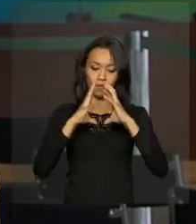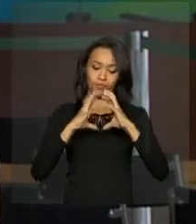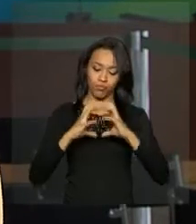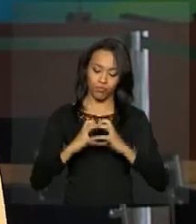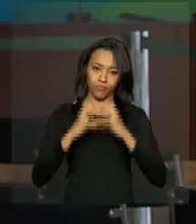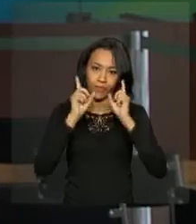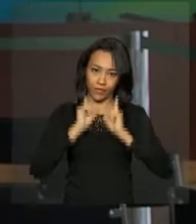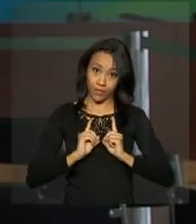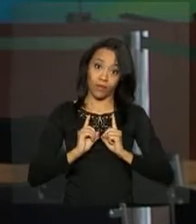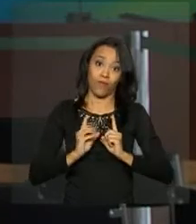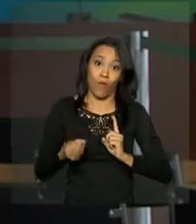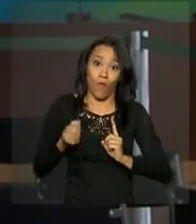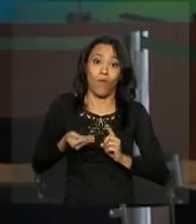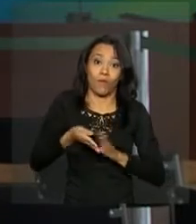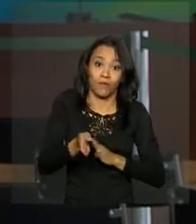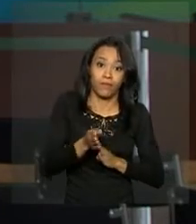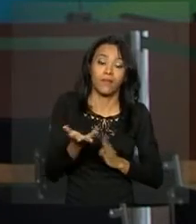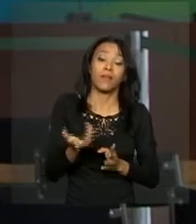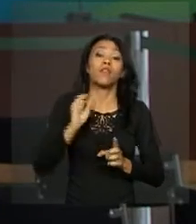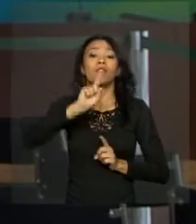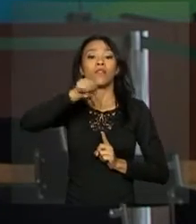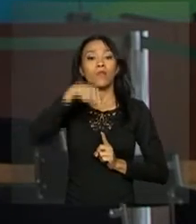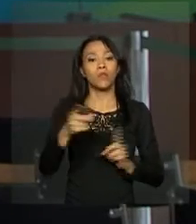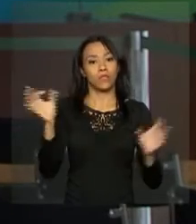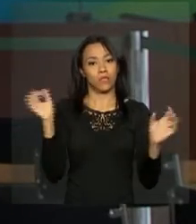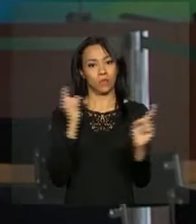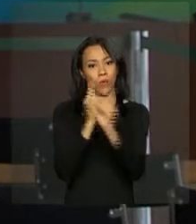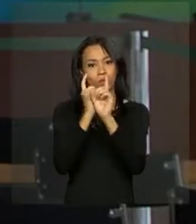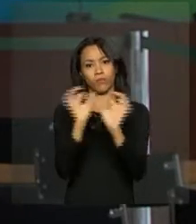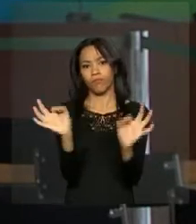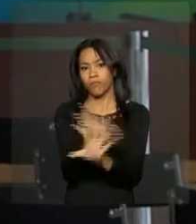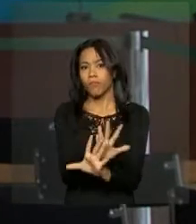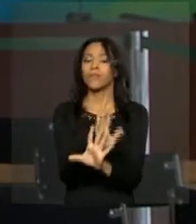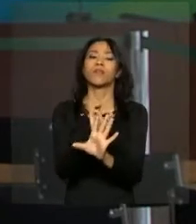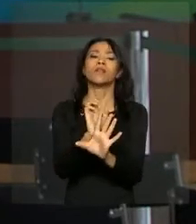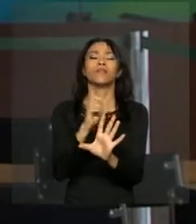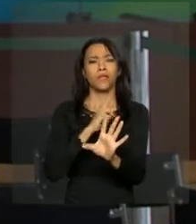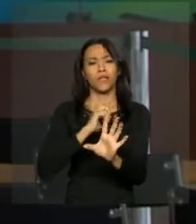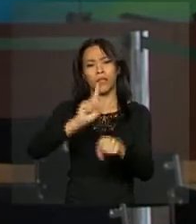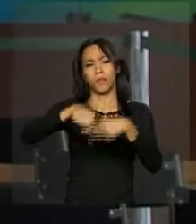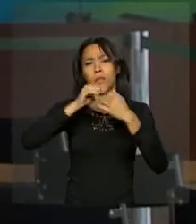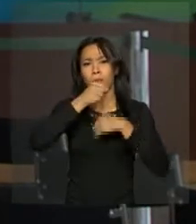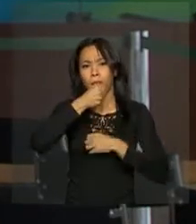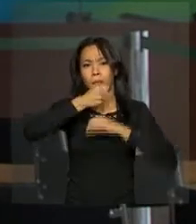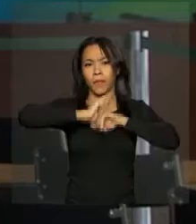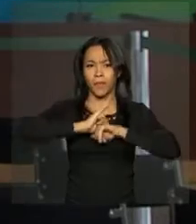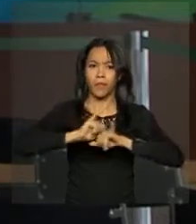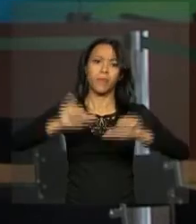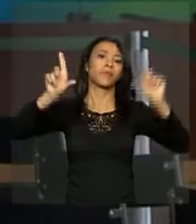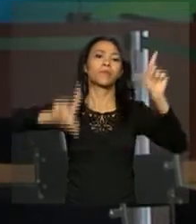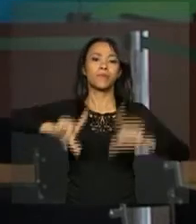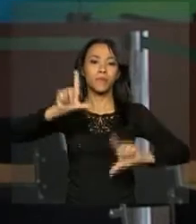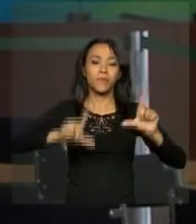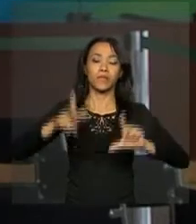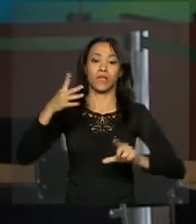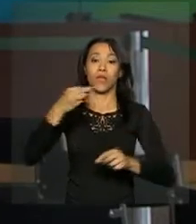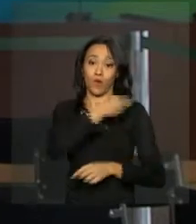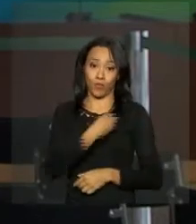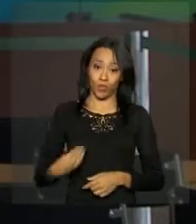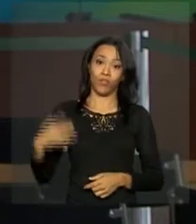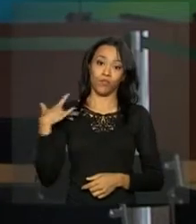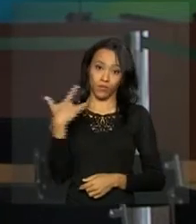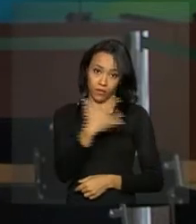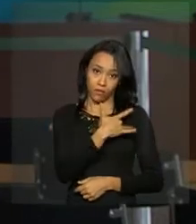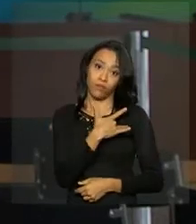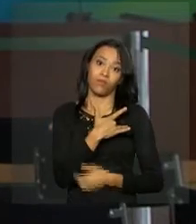portanto depois dessa desse encontro internacional está prevista uma coletiva de imprensa com o ministro da saúde marcelo